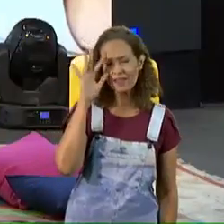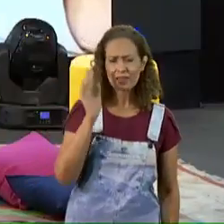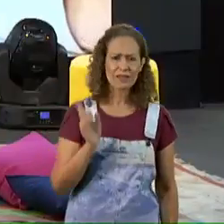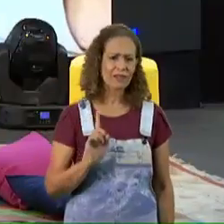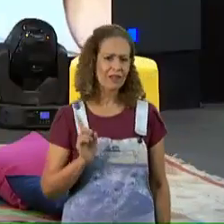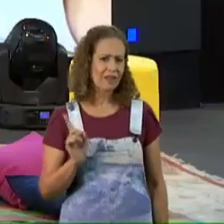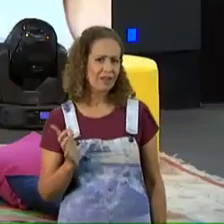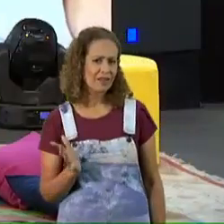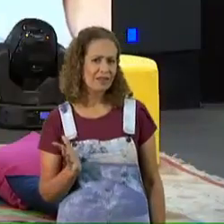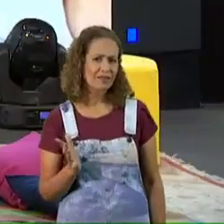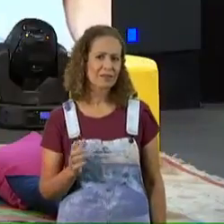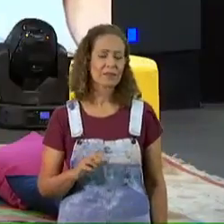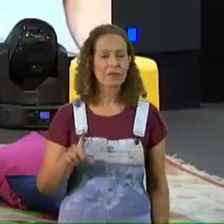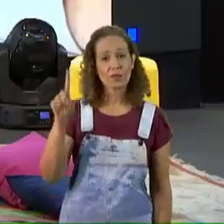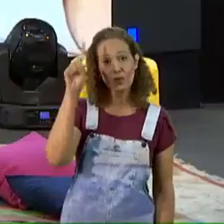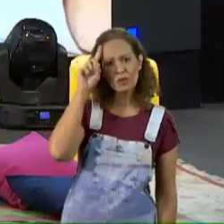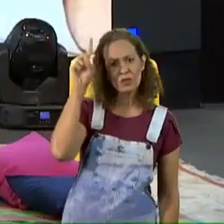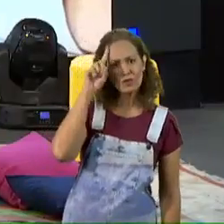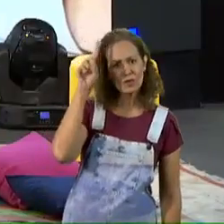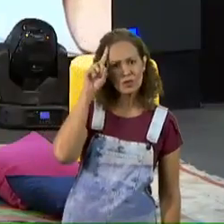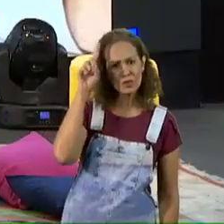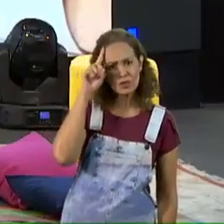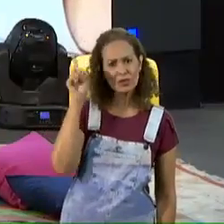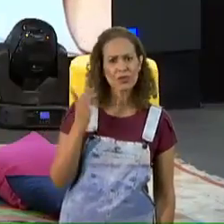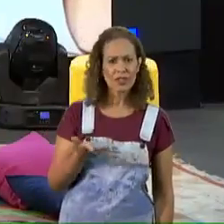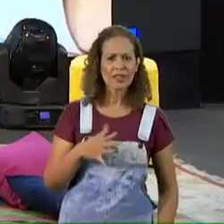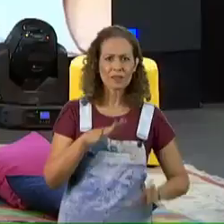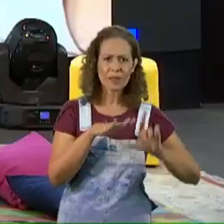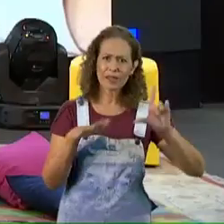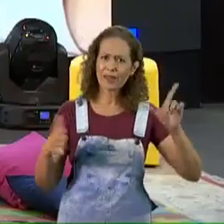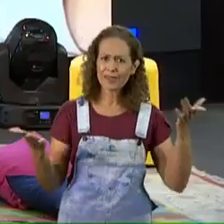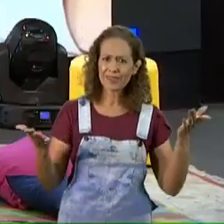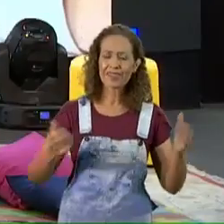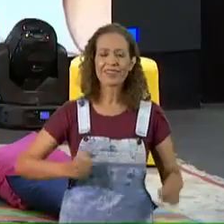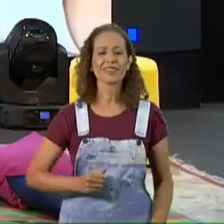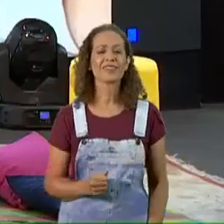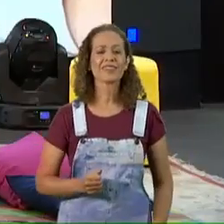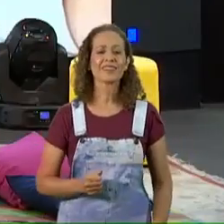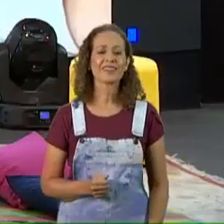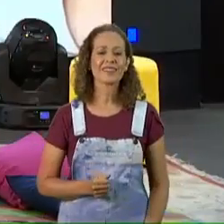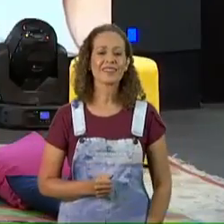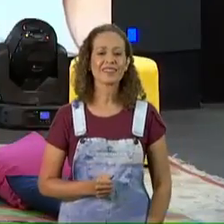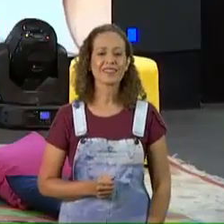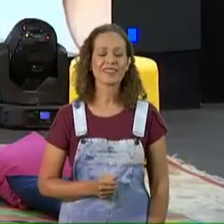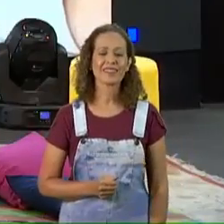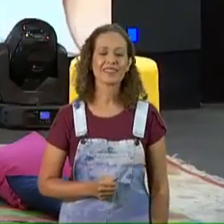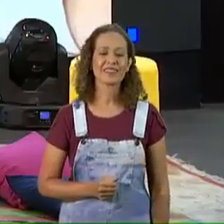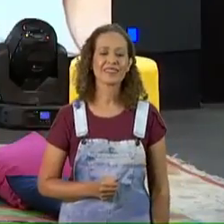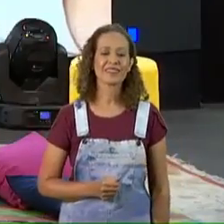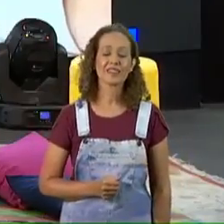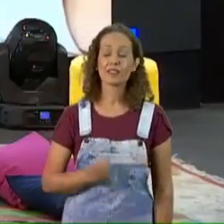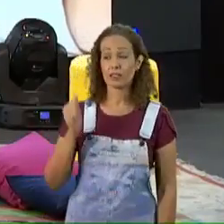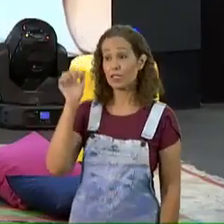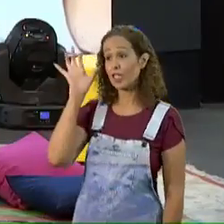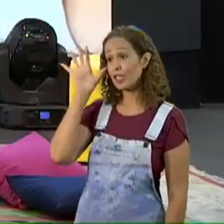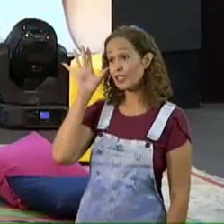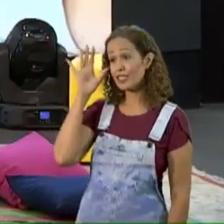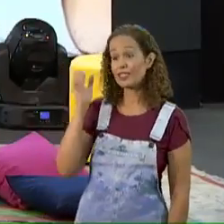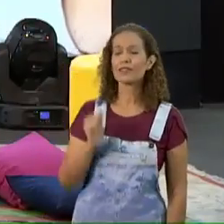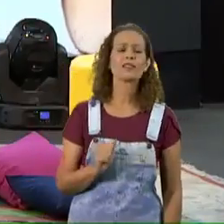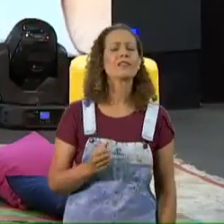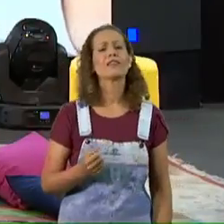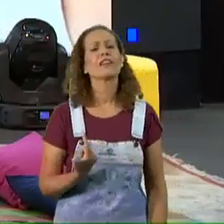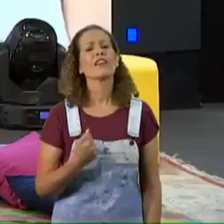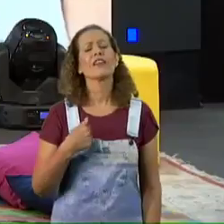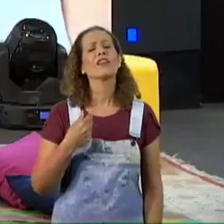não? Todo dia que passa Play Kids? E como é que falo quando... Assiste? E como é que eu falo